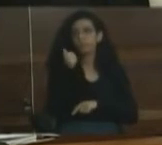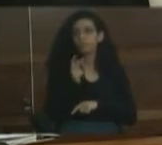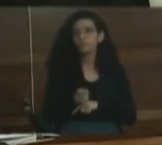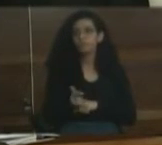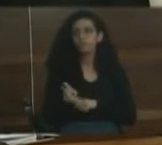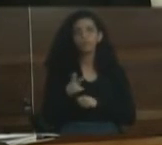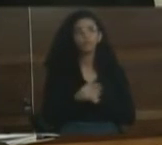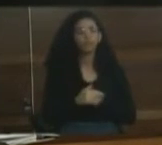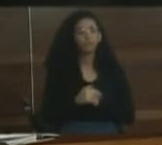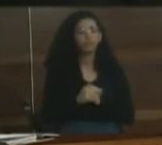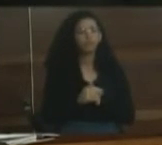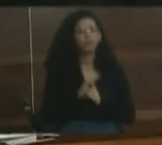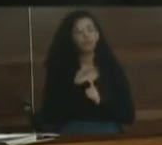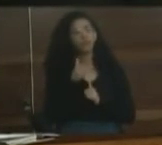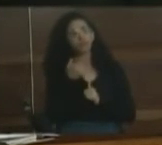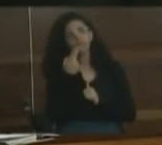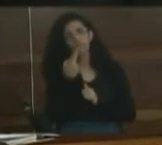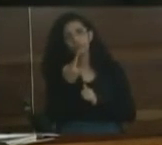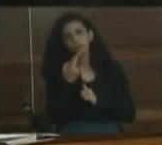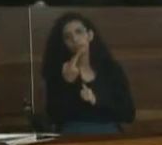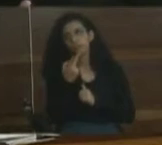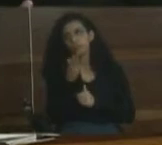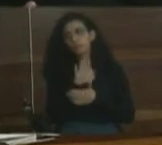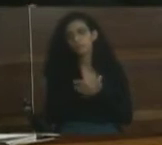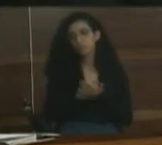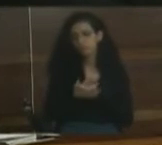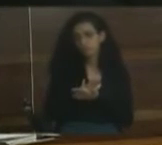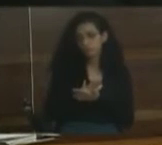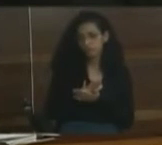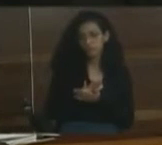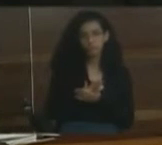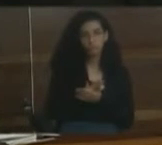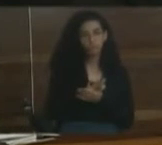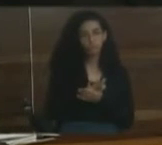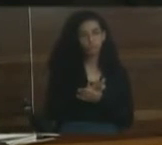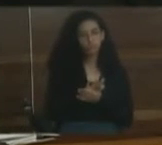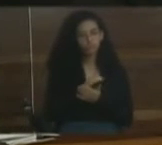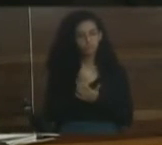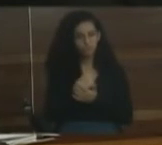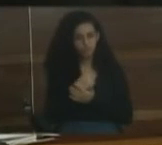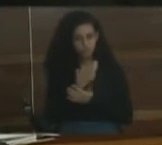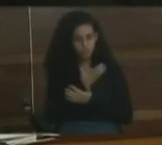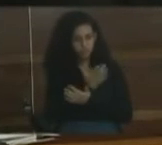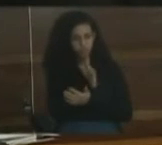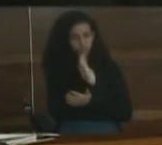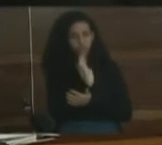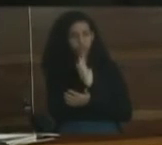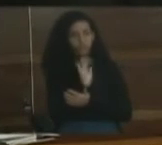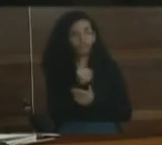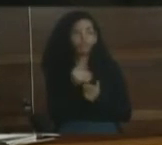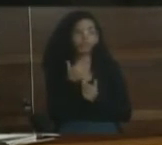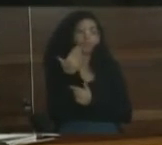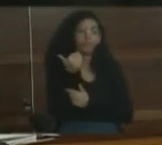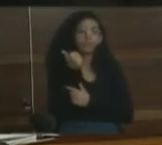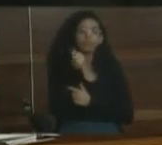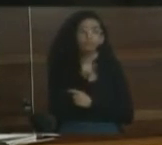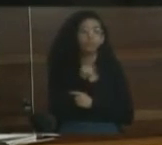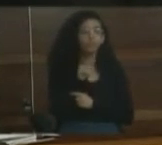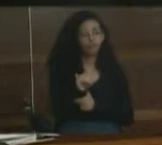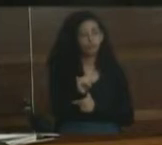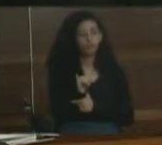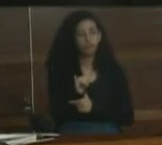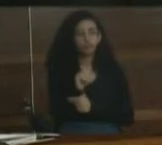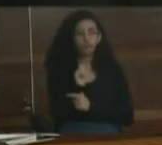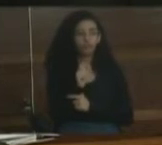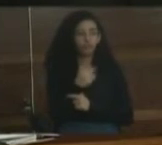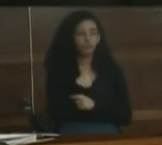quando fala faz algum comentário que nada eu levo para cá com a questão oferecia pelo contrário isso vai me ajudar a melhorar o que eu